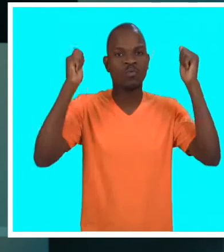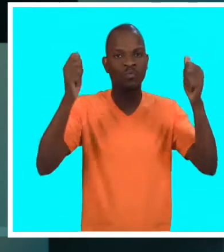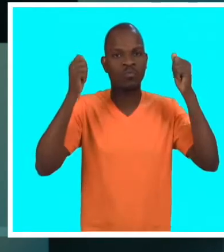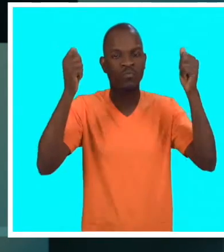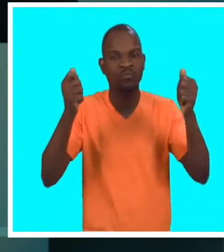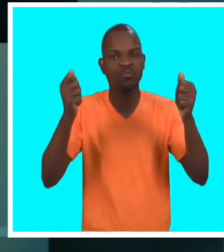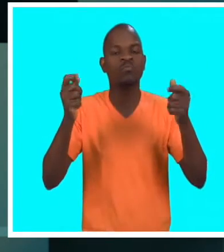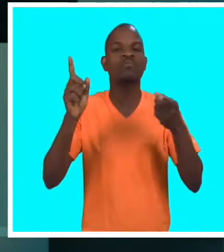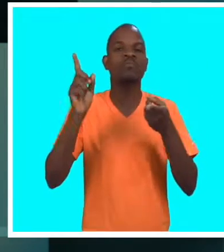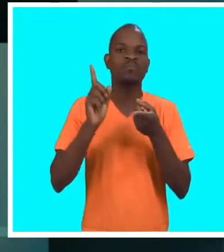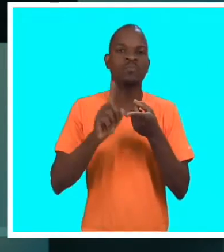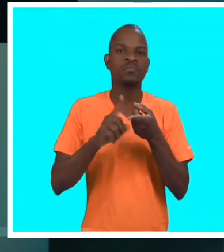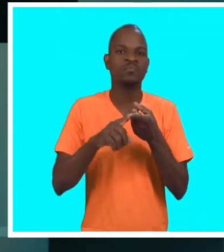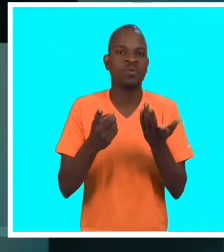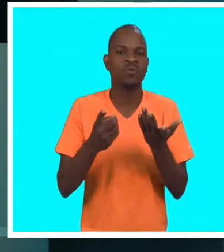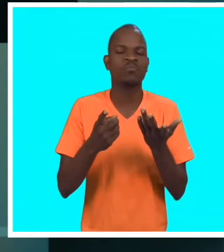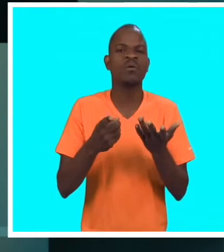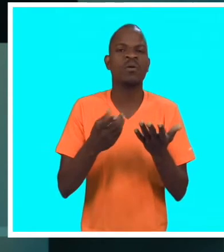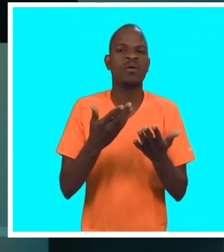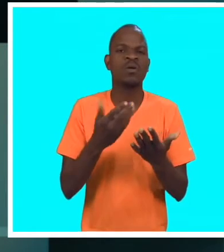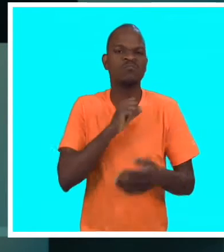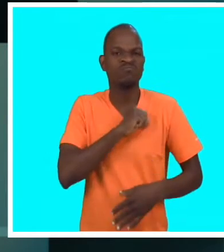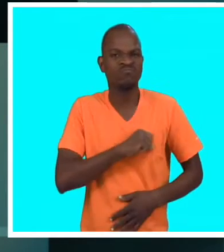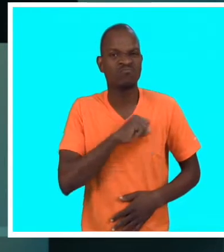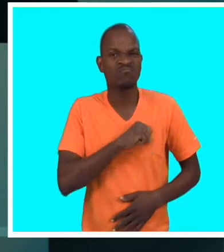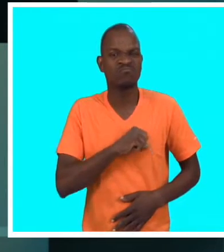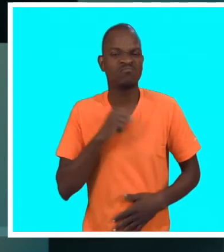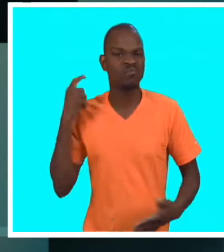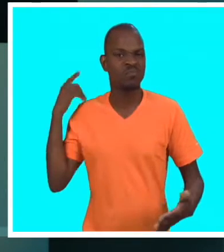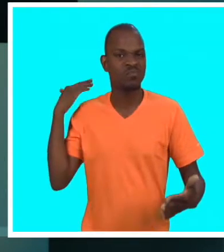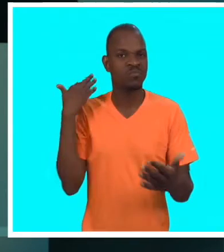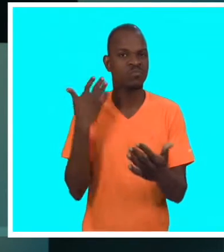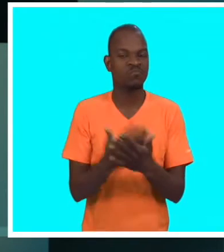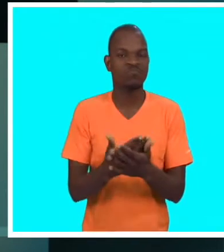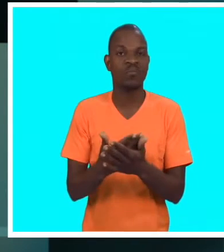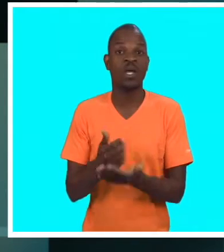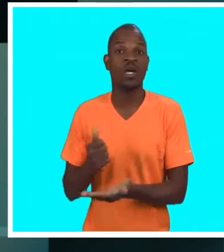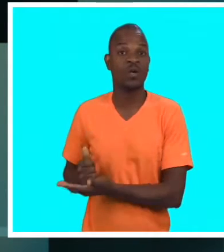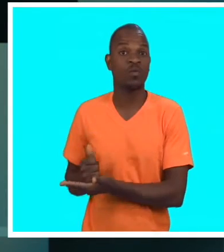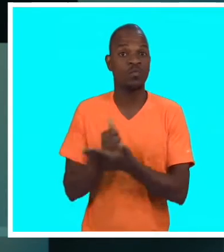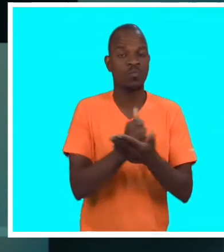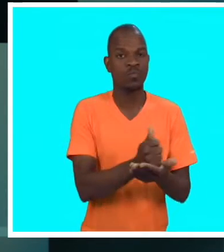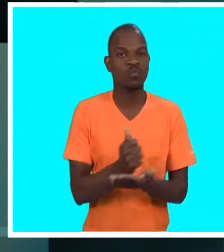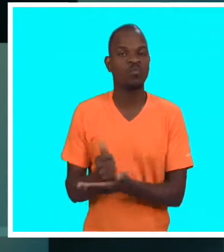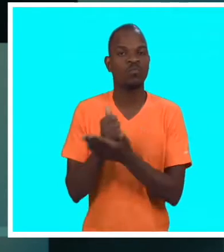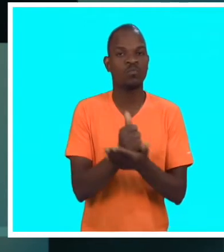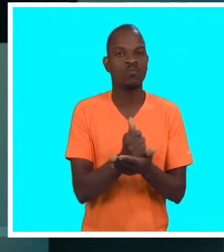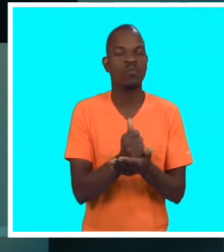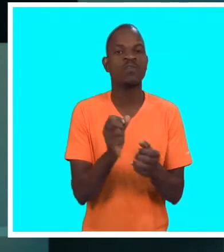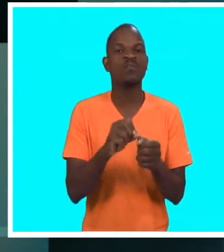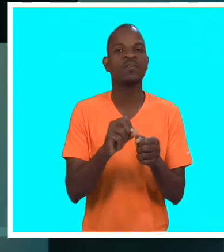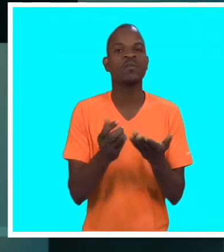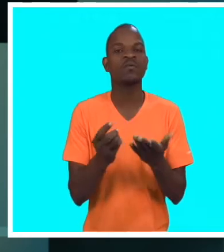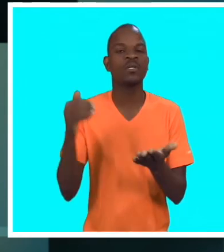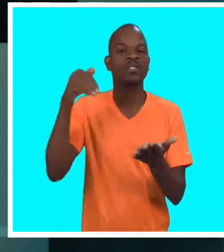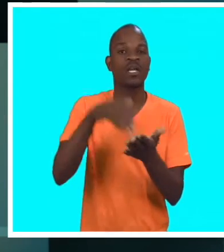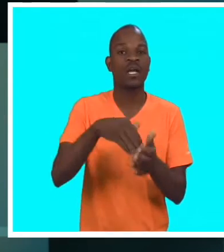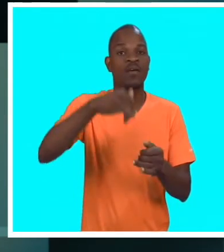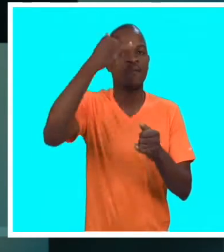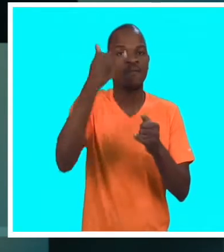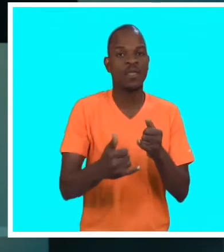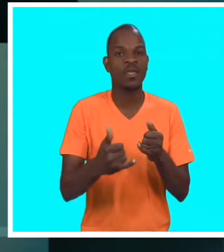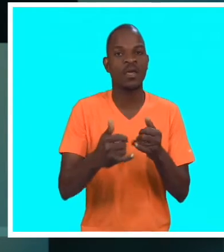que de forma encasada em 2012 ajudou-nos a chegar no